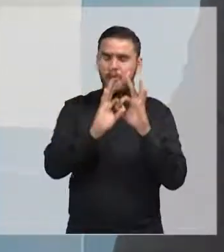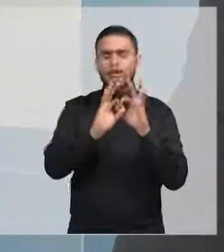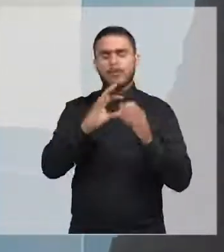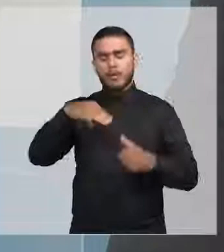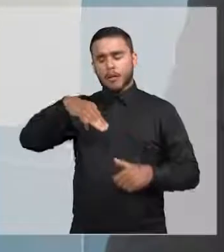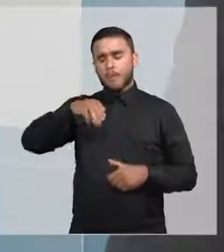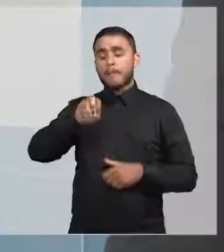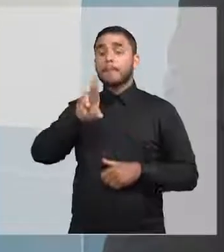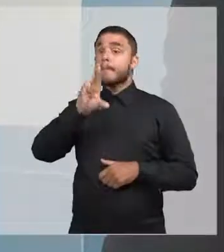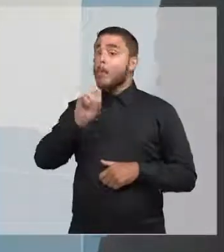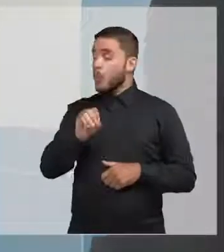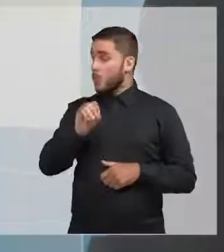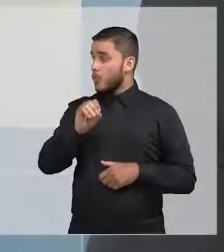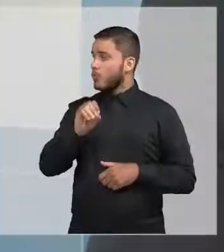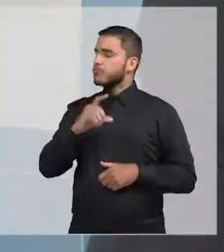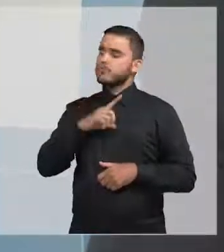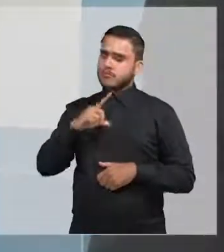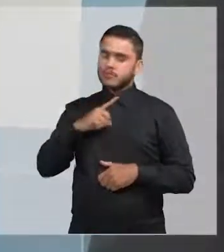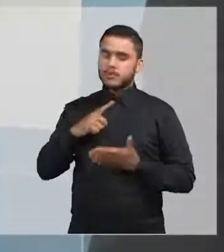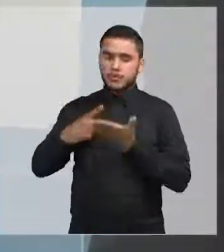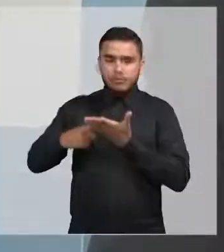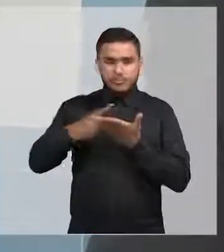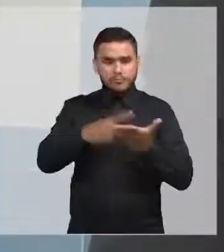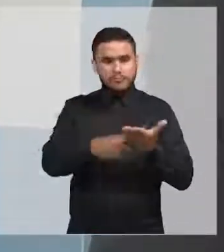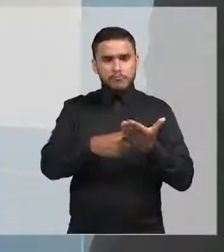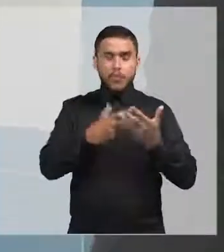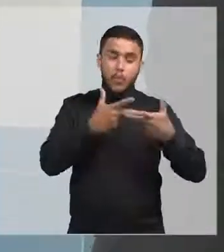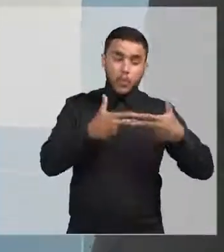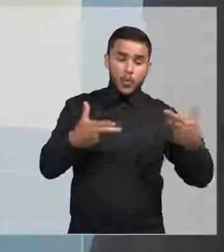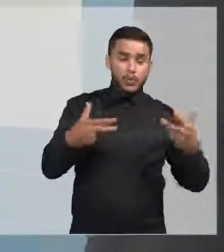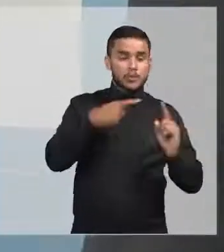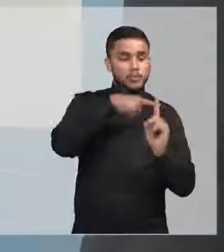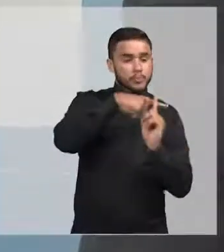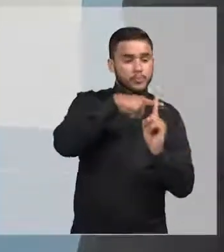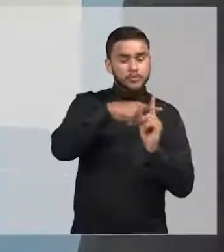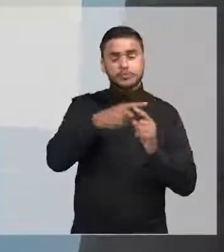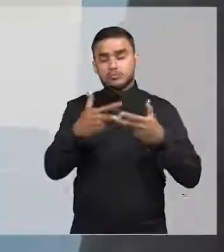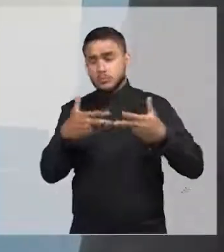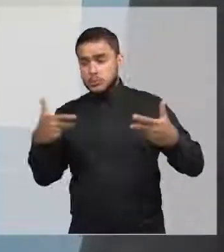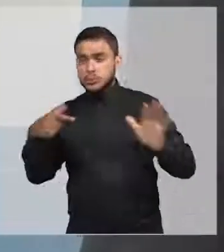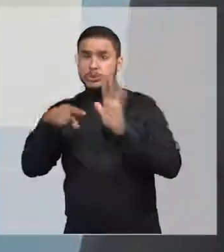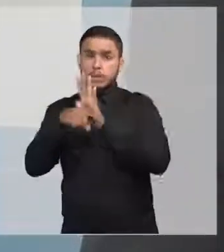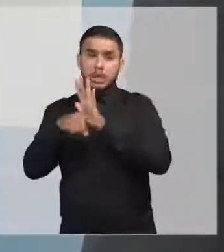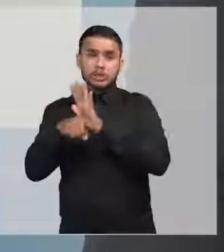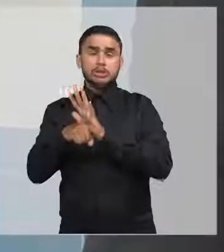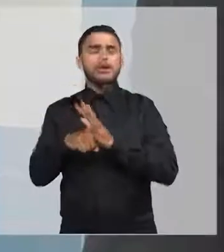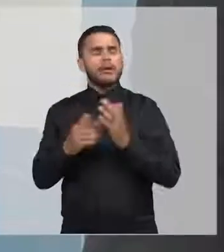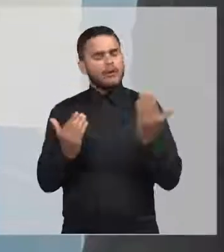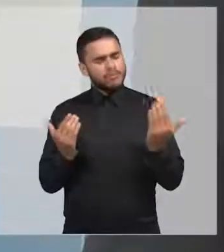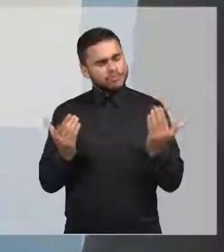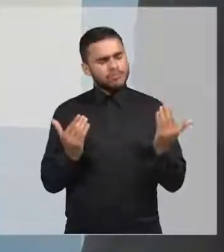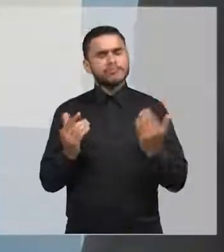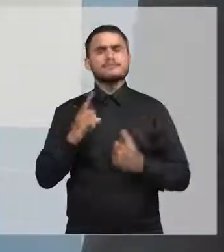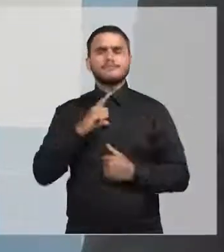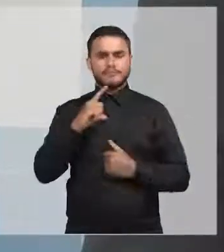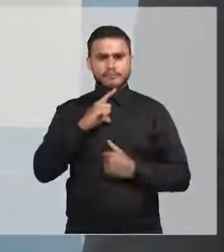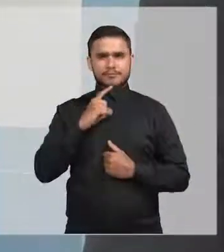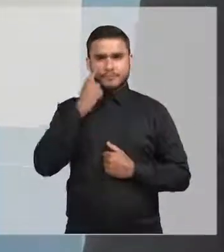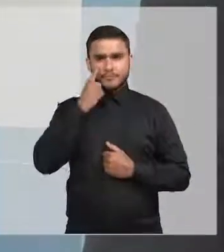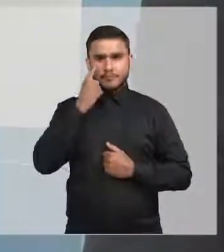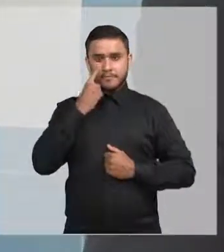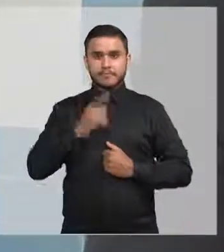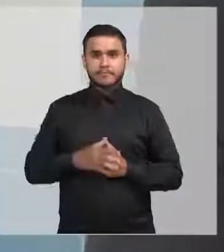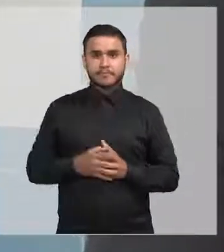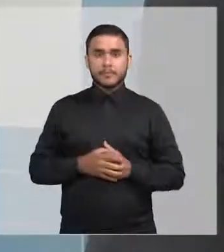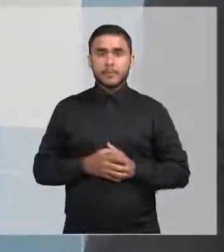virar juiz. Eu já não acho isso, né? Eu acho que agora ele fez o convite. Por que eu